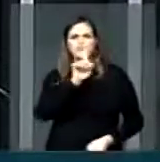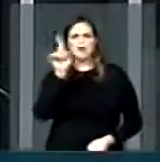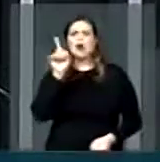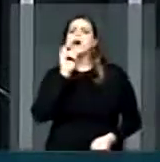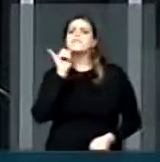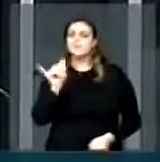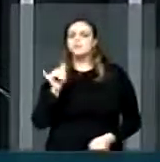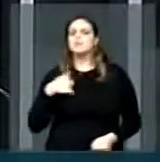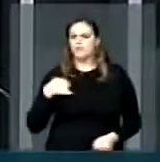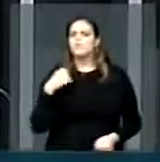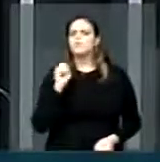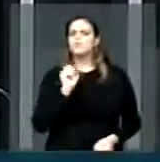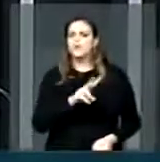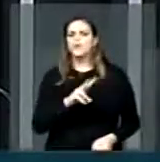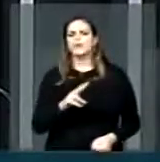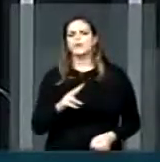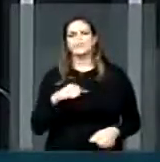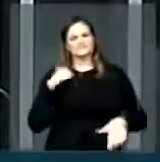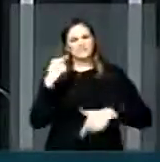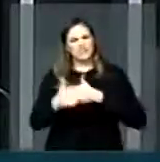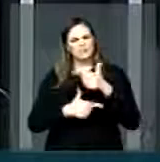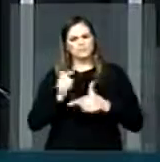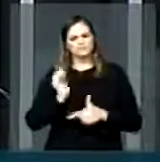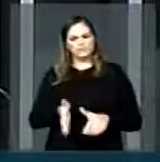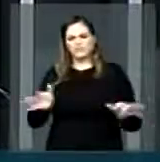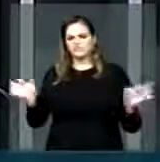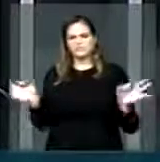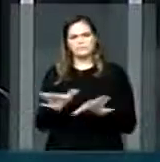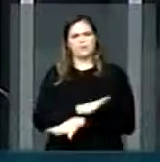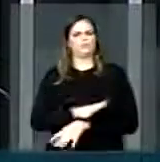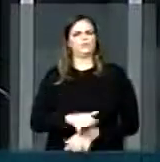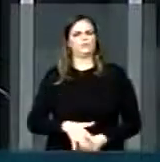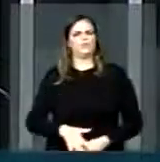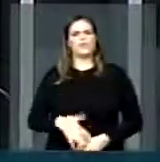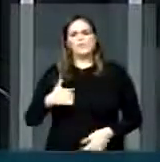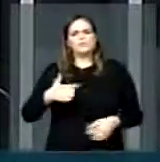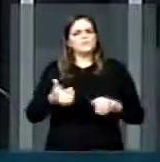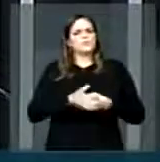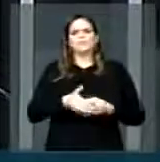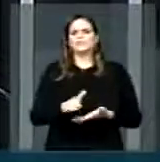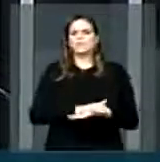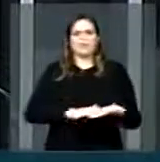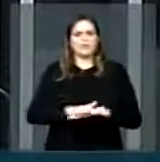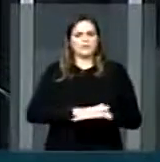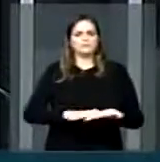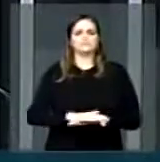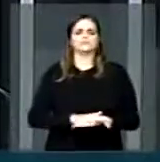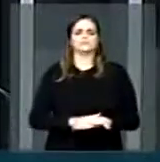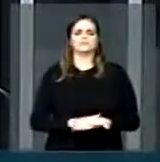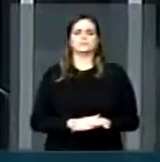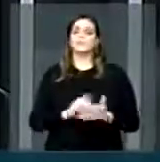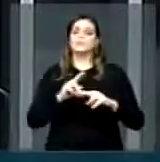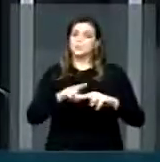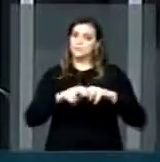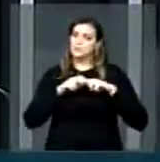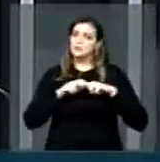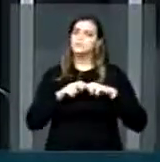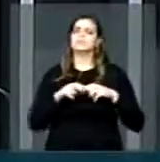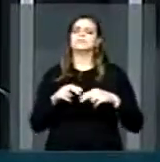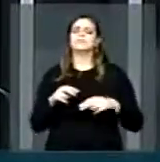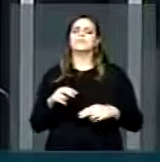estou avisando que vou. Trabalho da semana já está feito aqui, a prestação de contas, e em razão disso eu